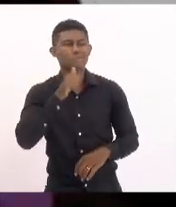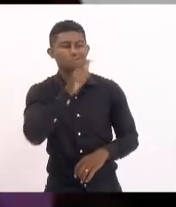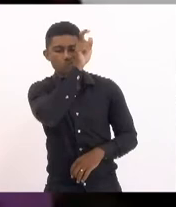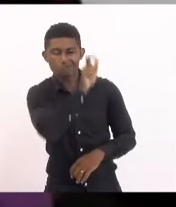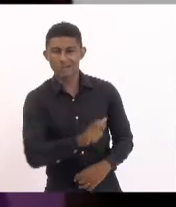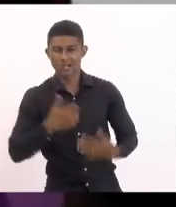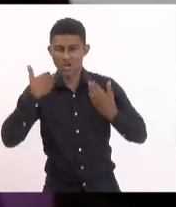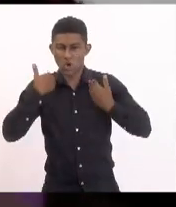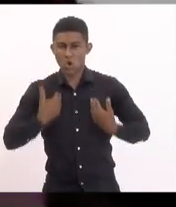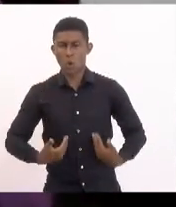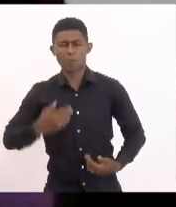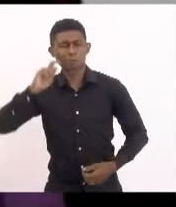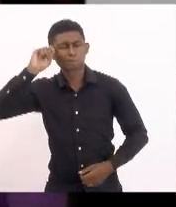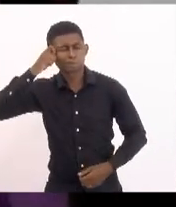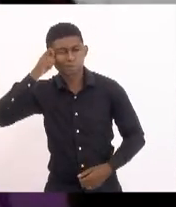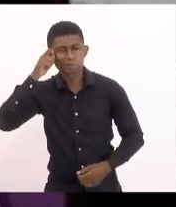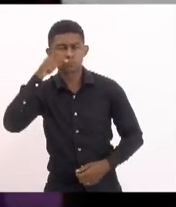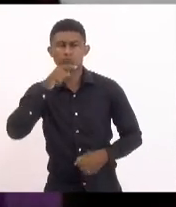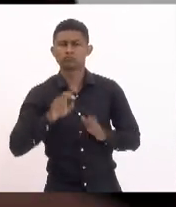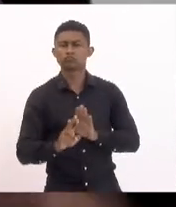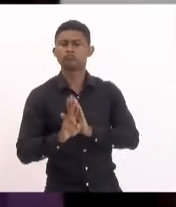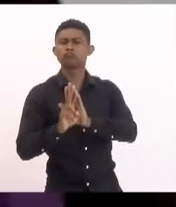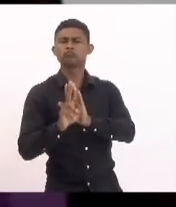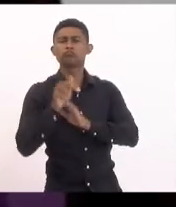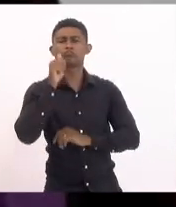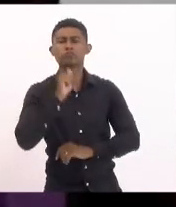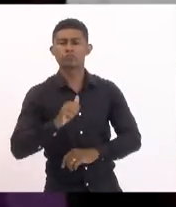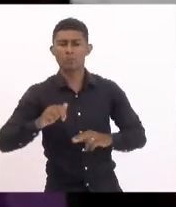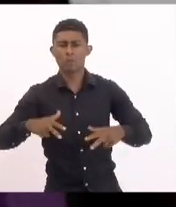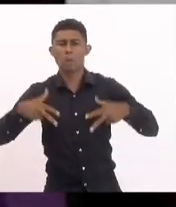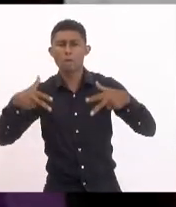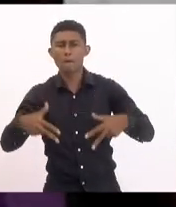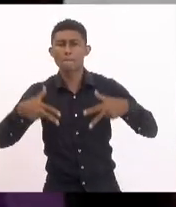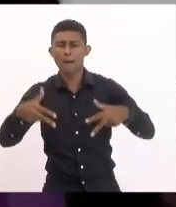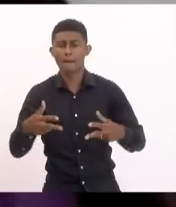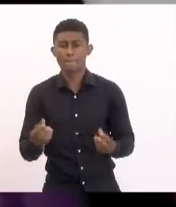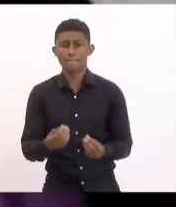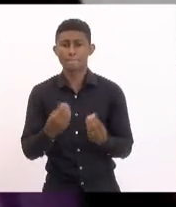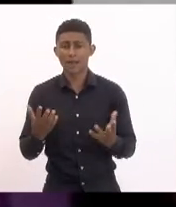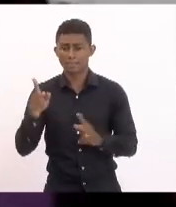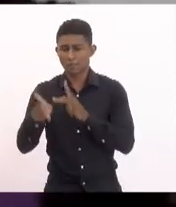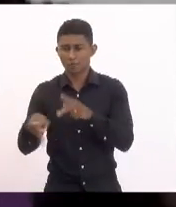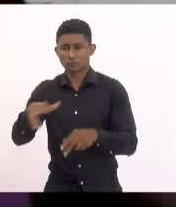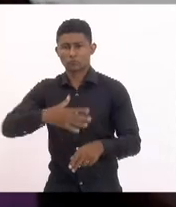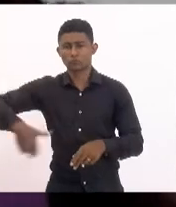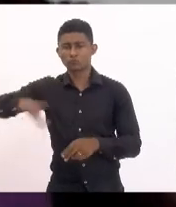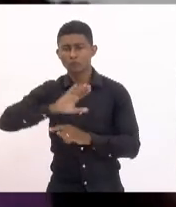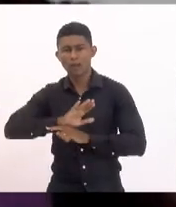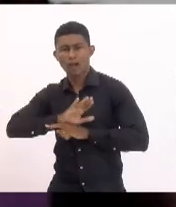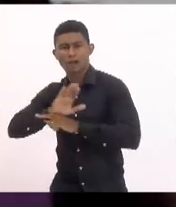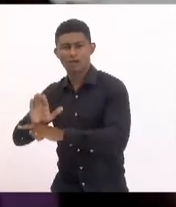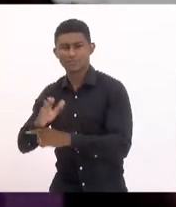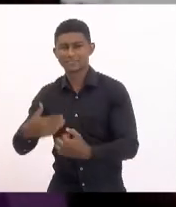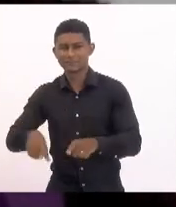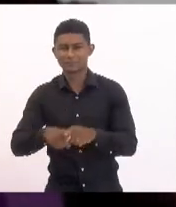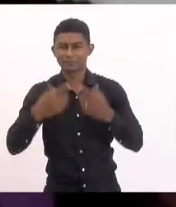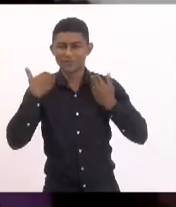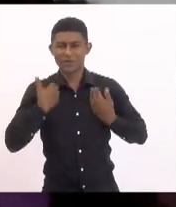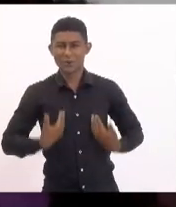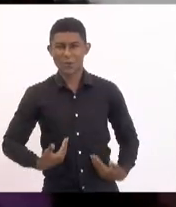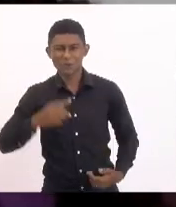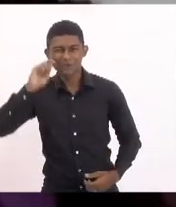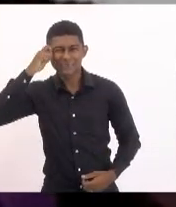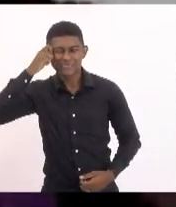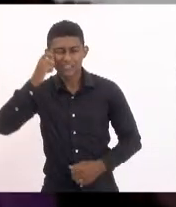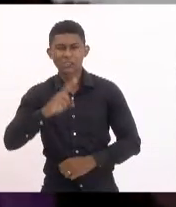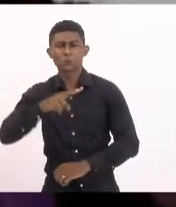potente, ativista, tem na luta pela defesa do seu povo e da presença do corpo negro em espaços de